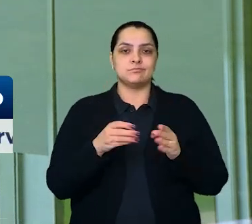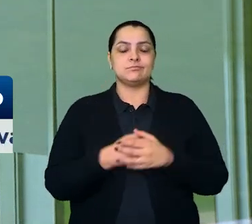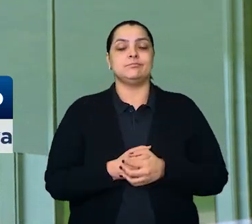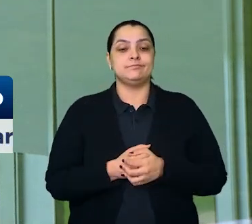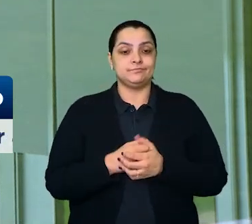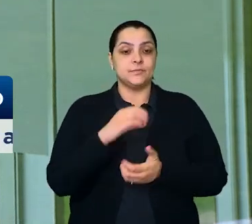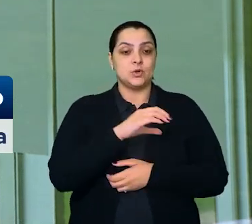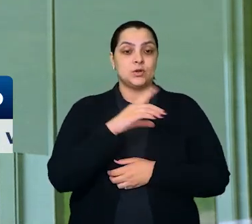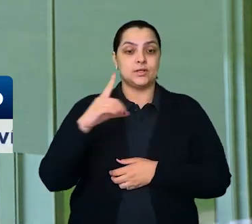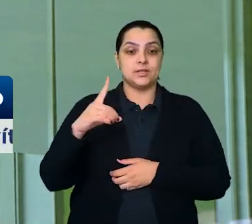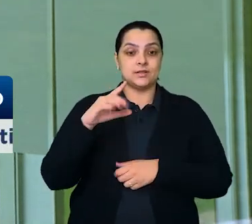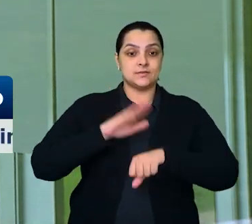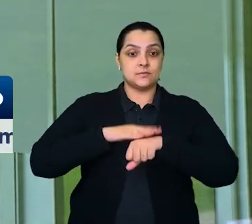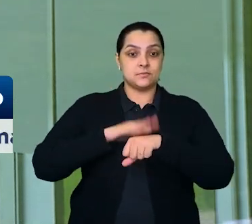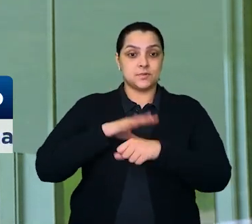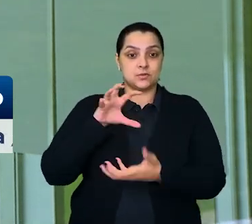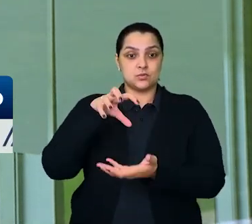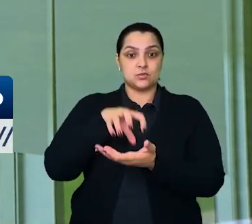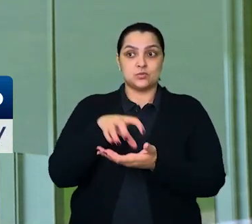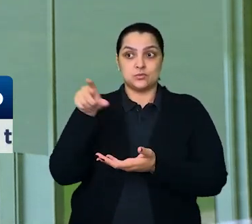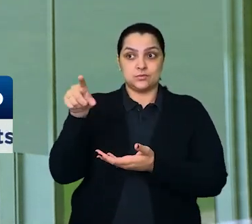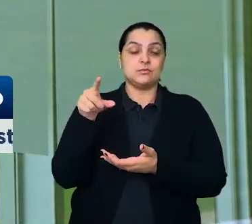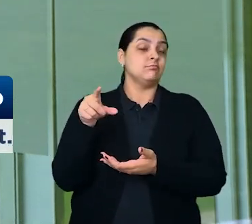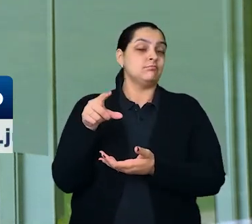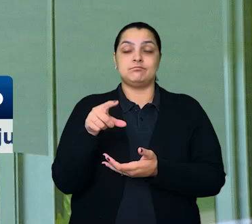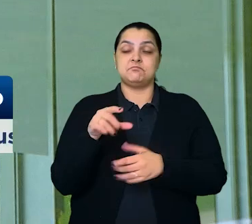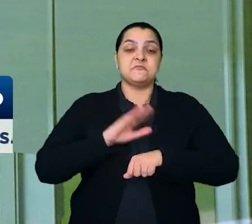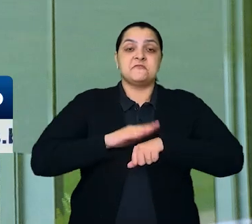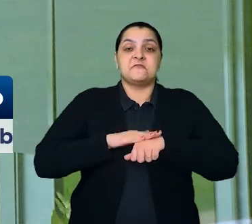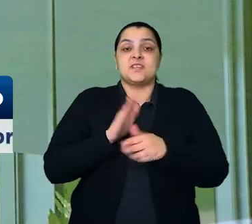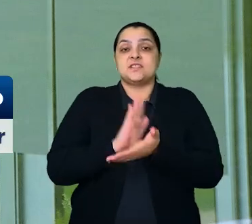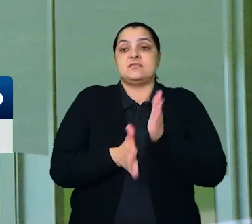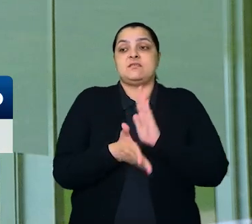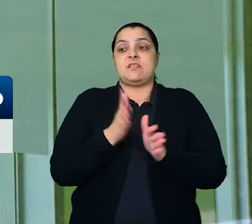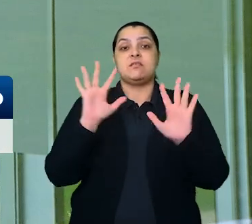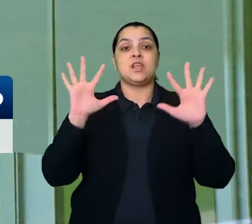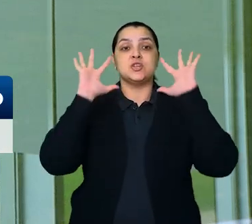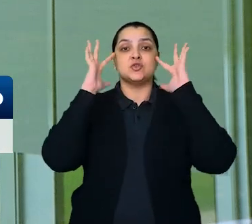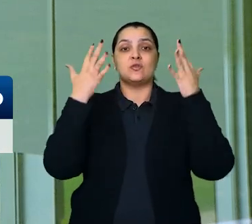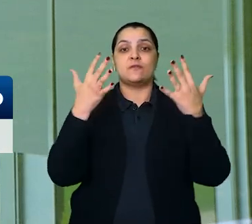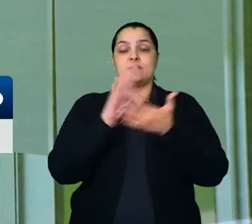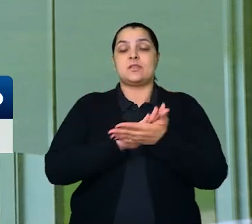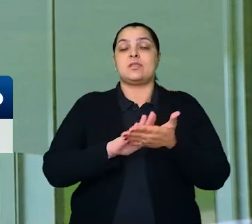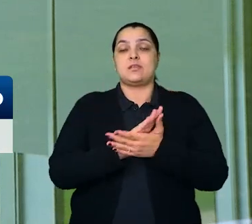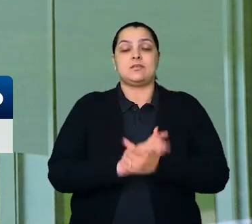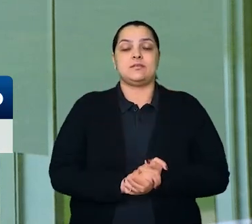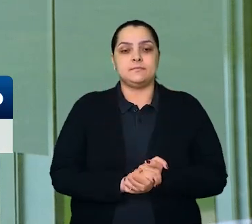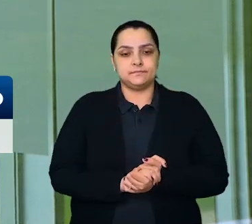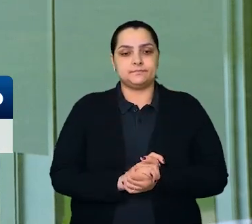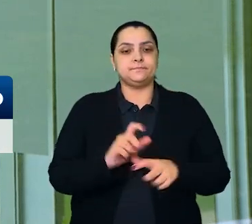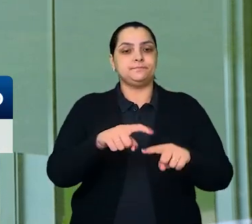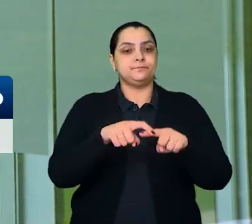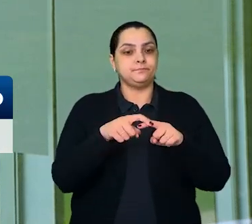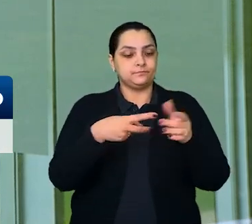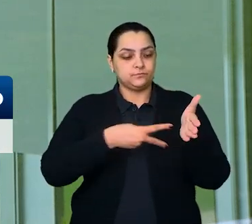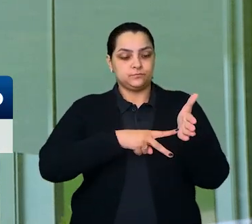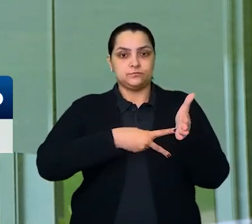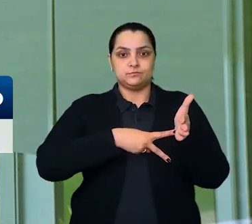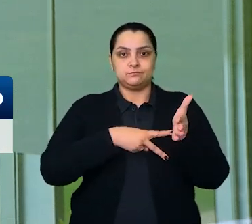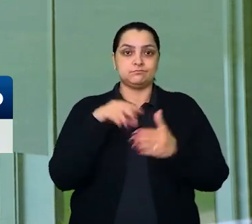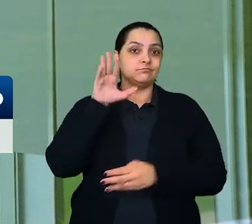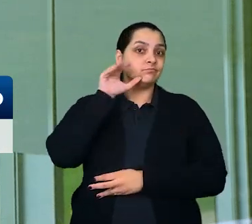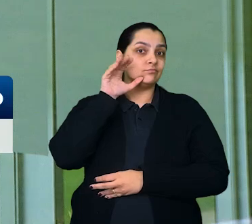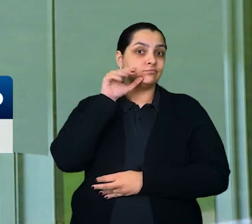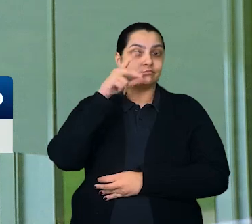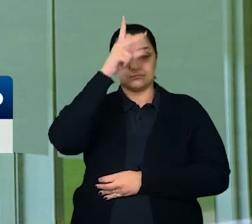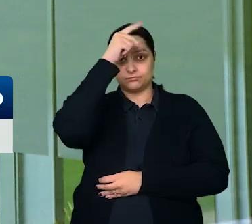a coordenação da unidade de saúde não tomou providências para resolver a questão. Diante disso, o Sindicato dos